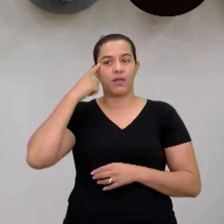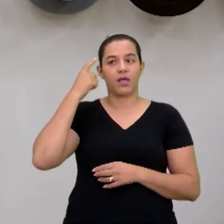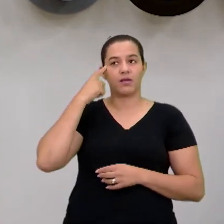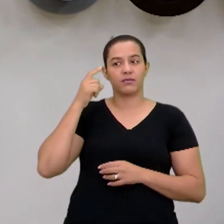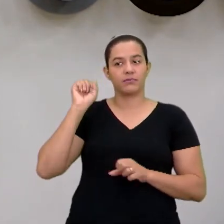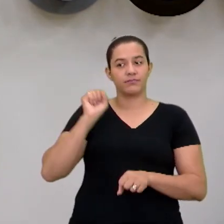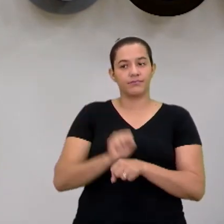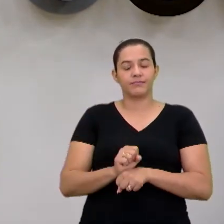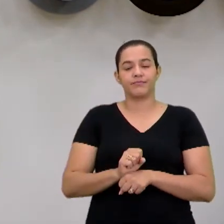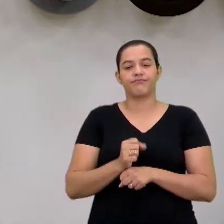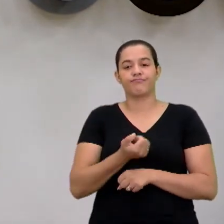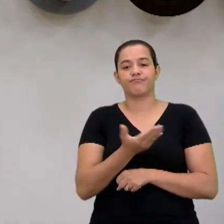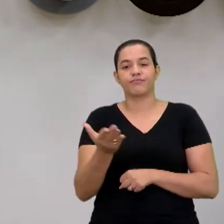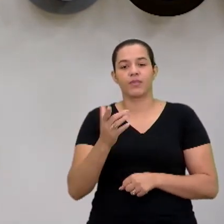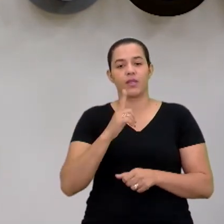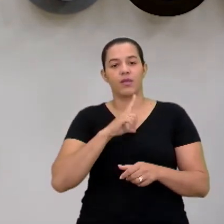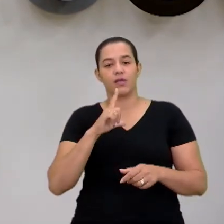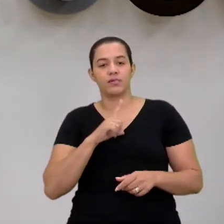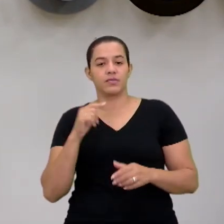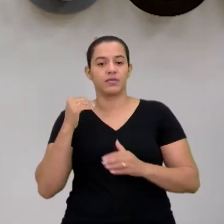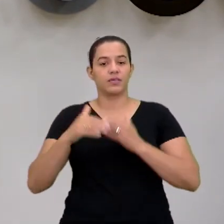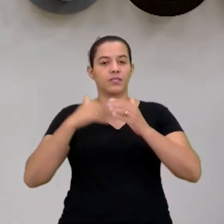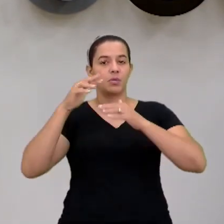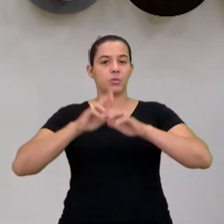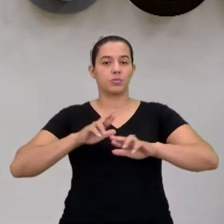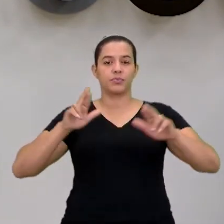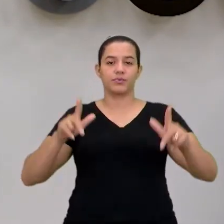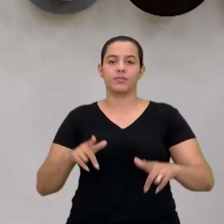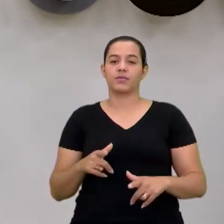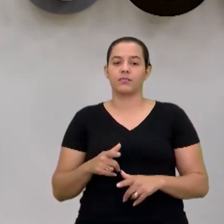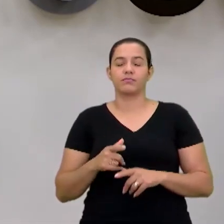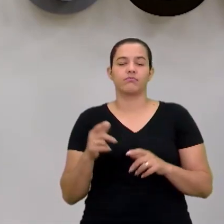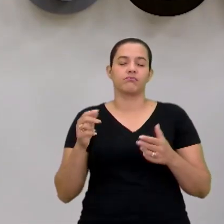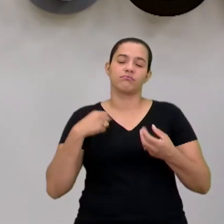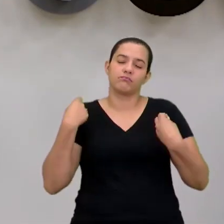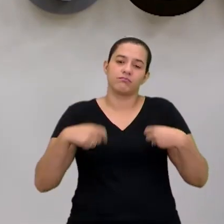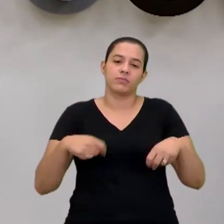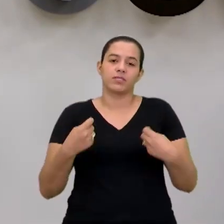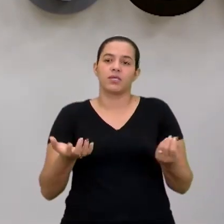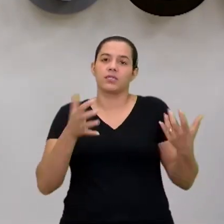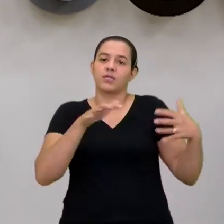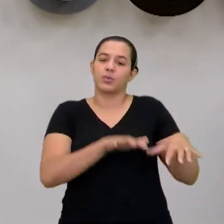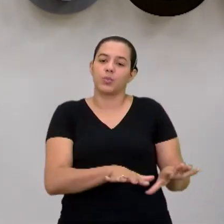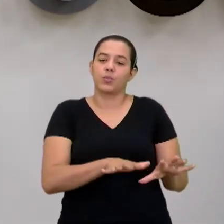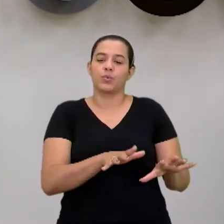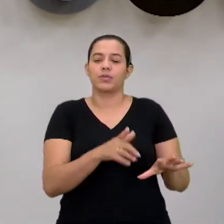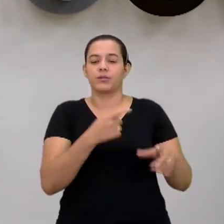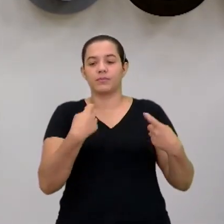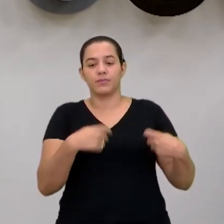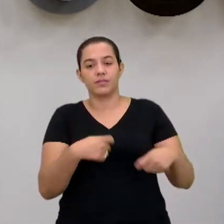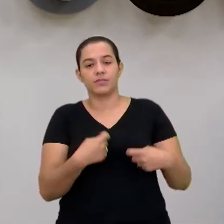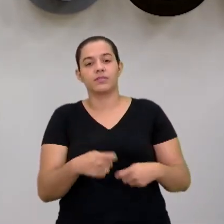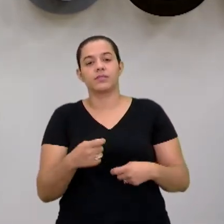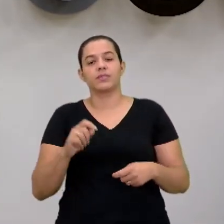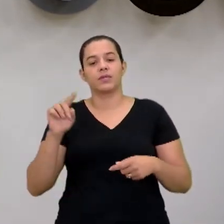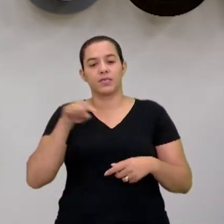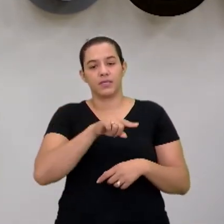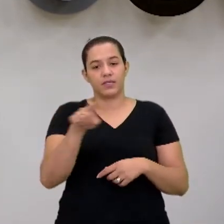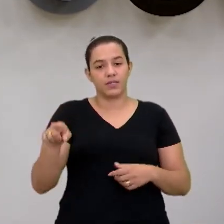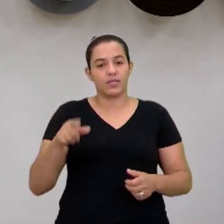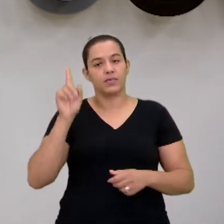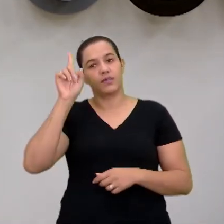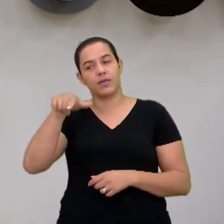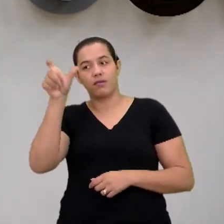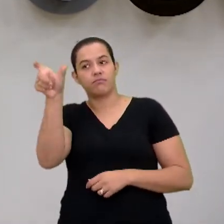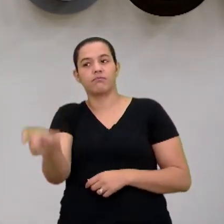questão do atleta com aquele olhar diferenciado. Ele tem que ser incluído, ele tem que ser valorizado, mas ele é um